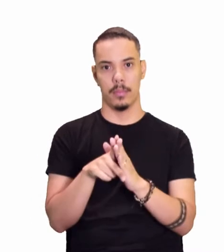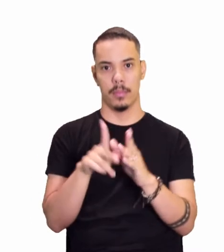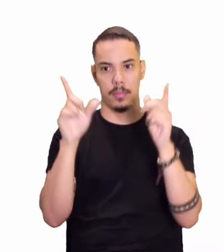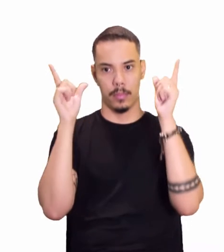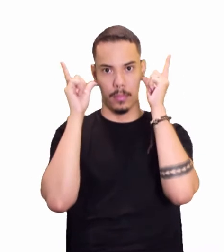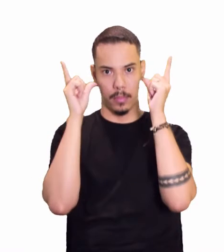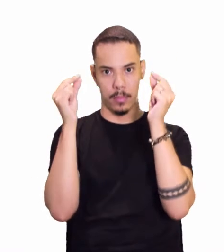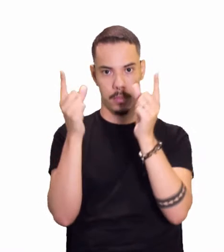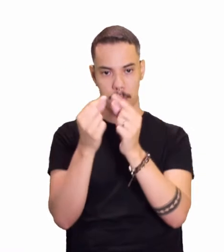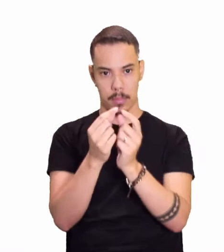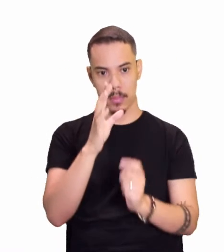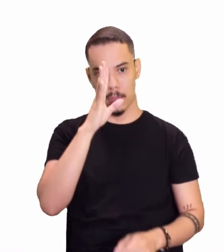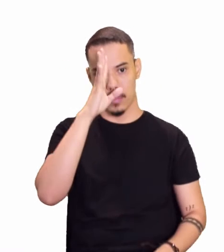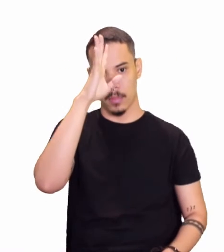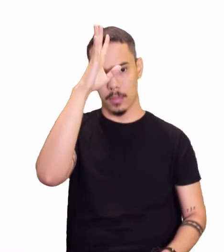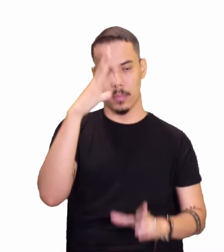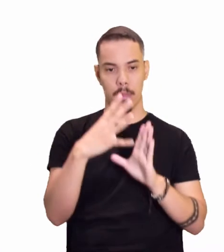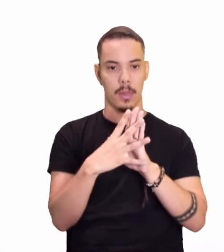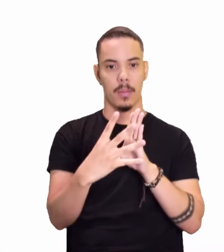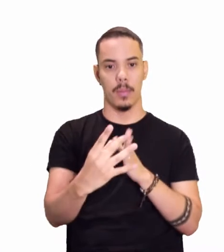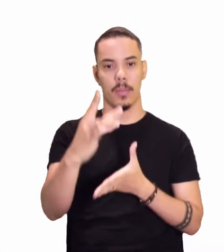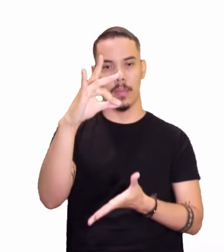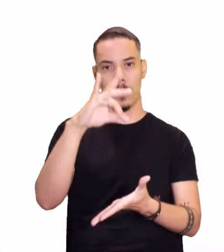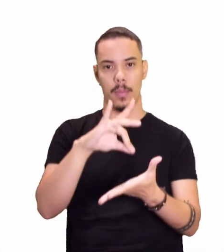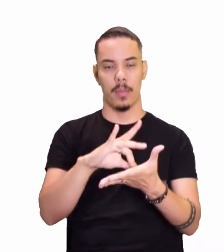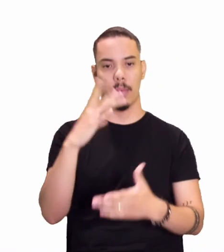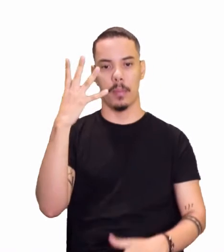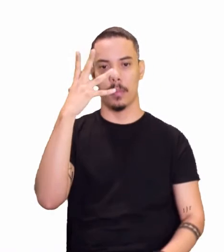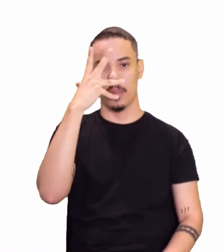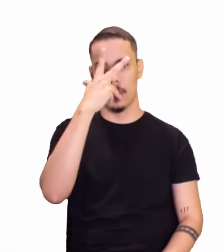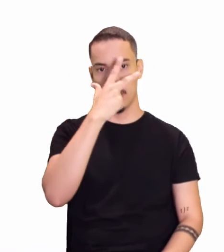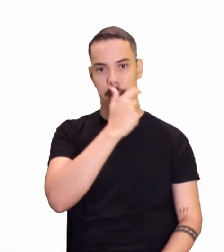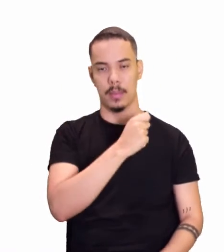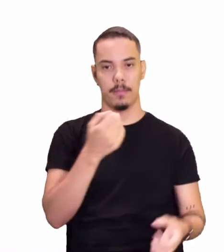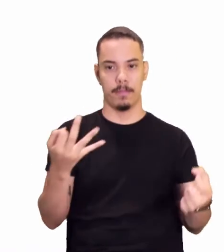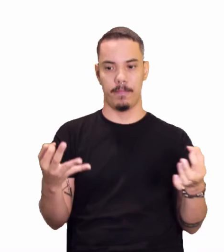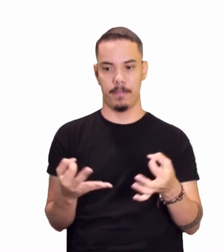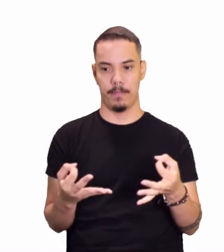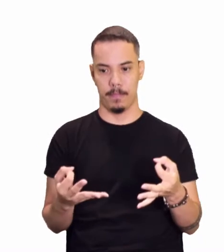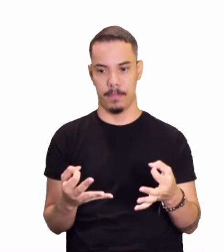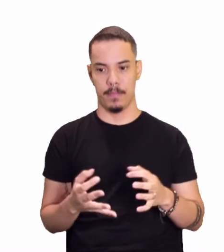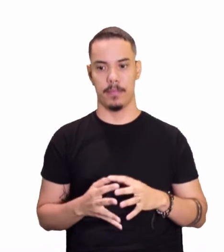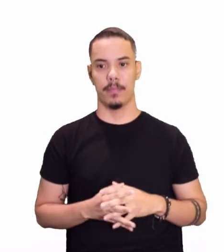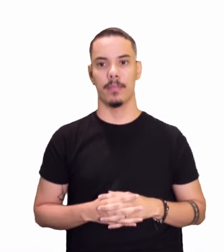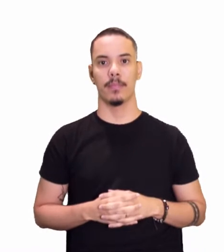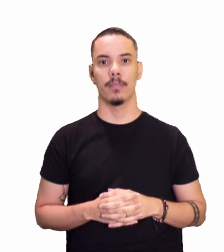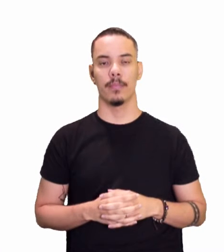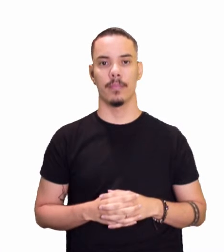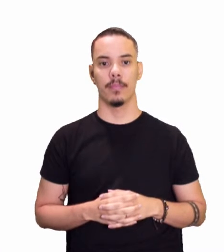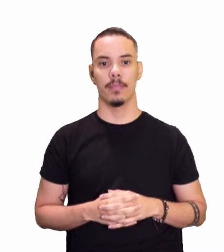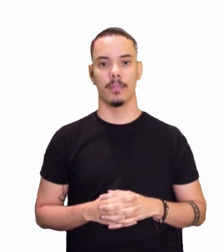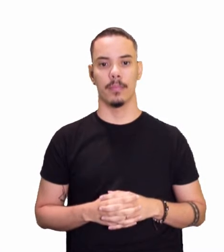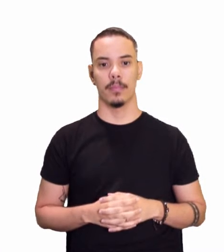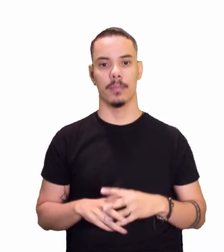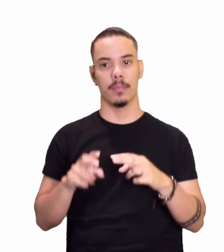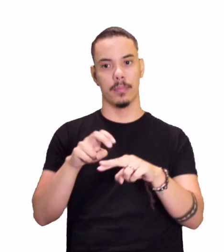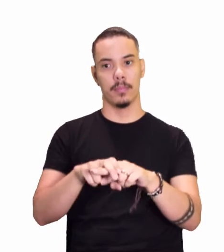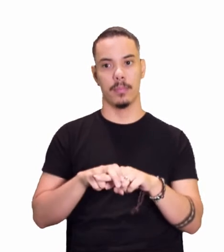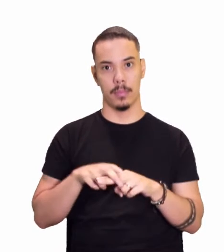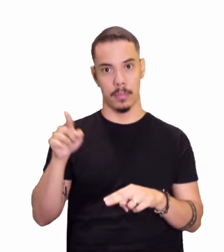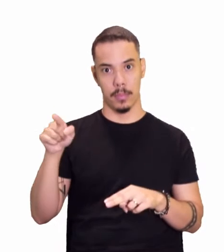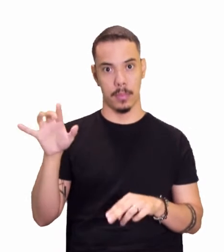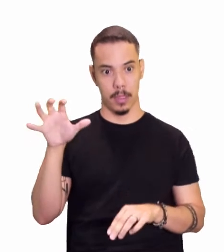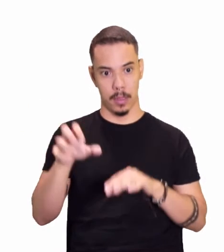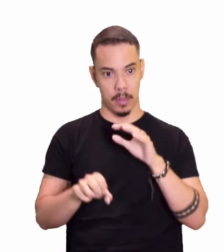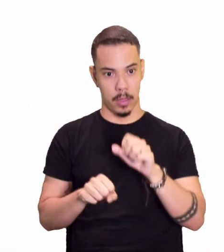greco-romana, como modelos de verdade, de beleza e de perfeição. Então, esse foi o resgate